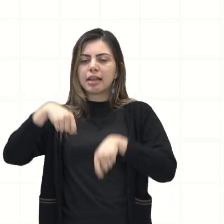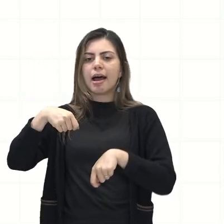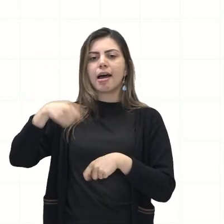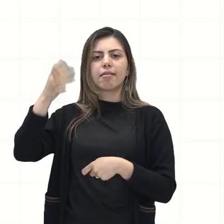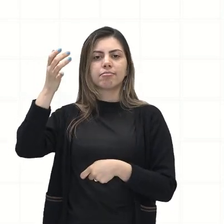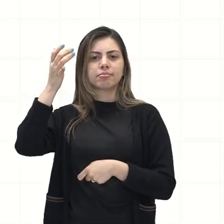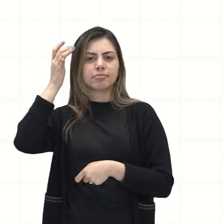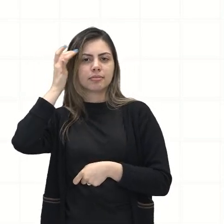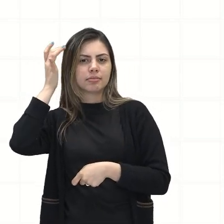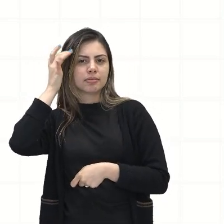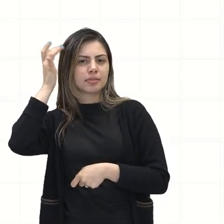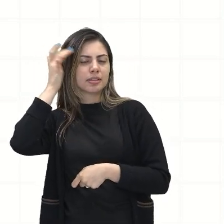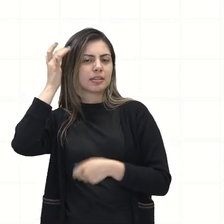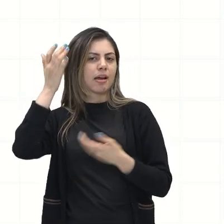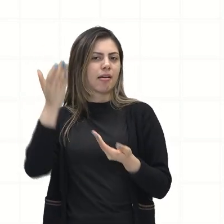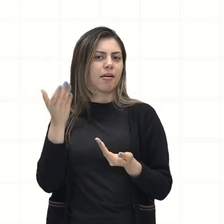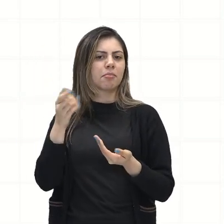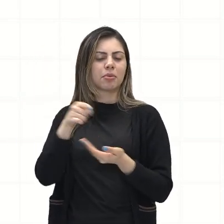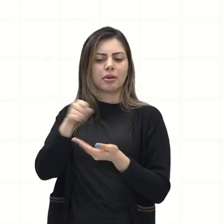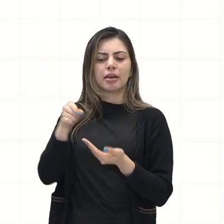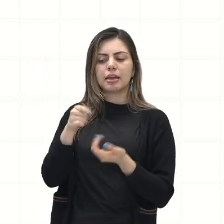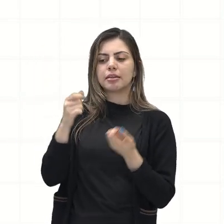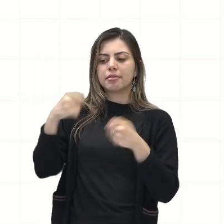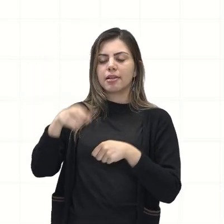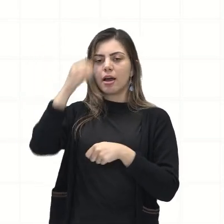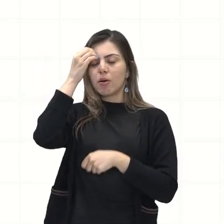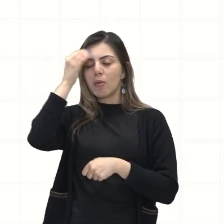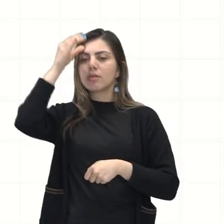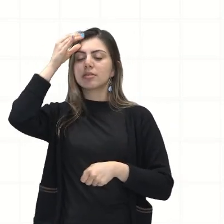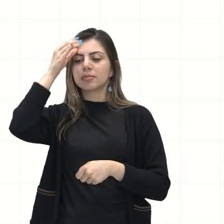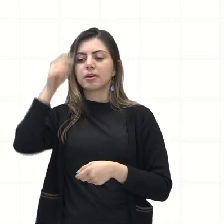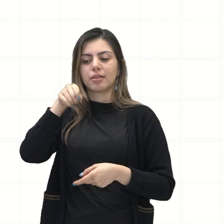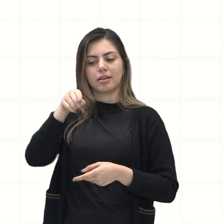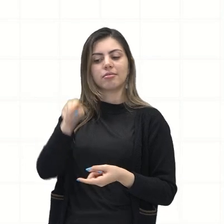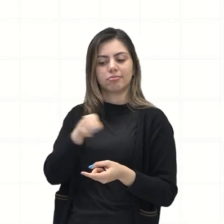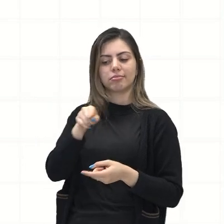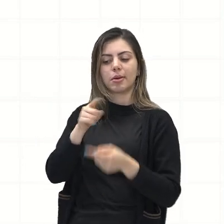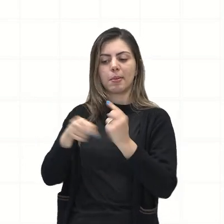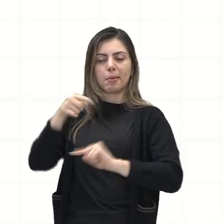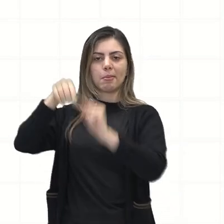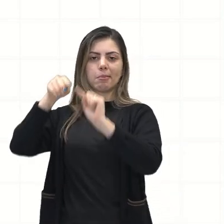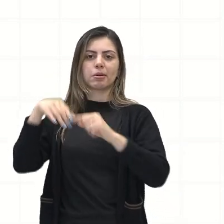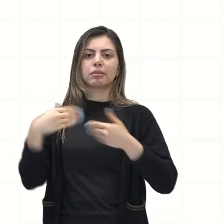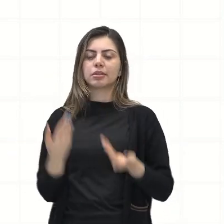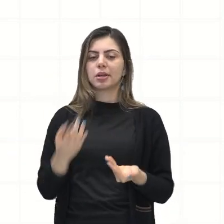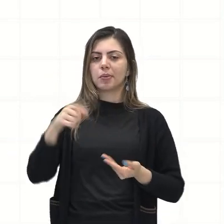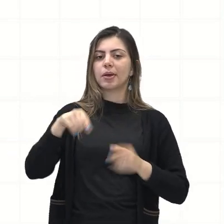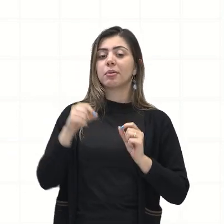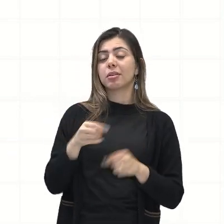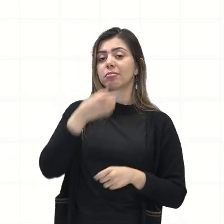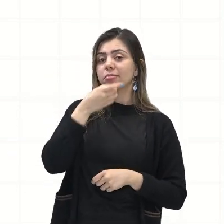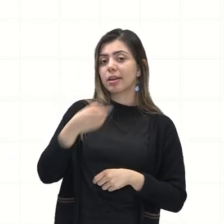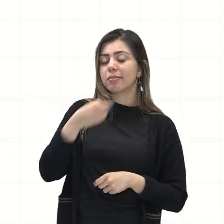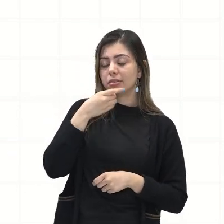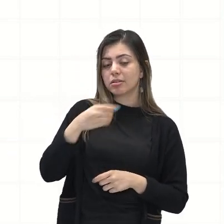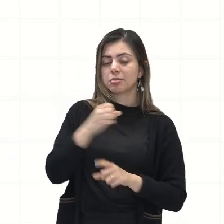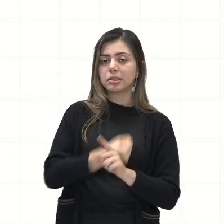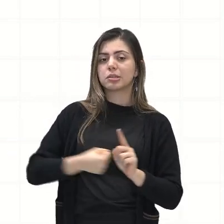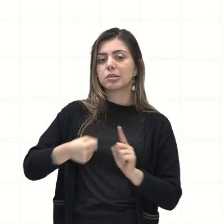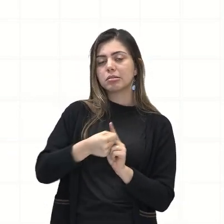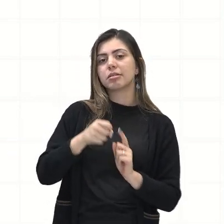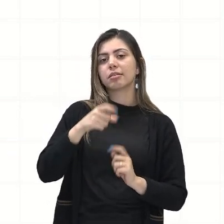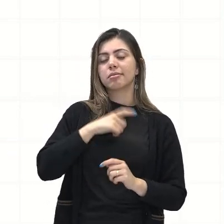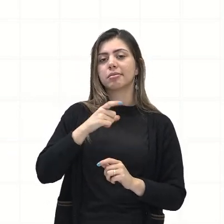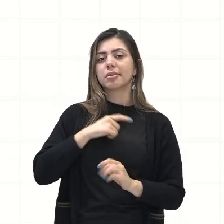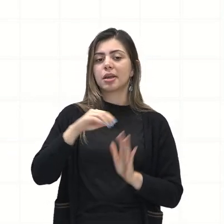mais propensos a ter sucesso, né? É uma visão, o darwinismo ele vai dar justamente essa base